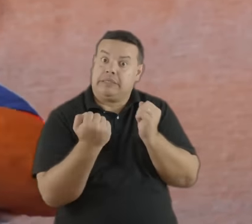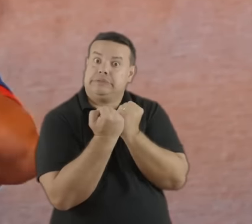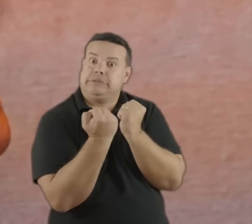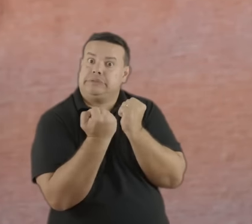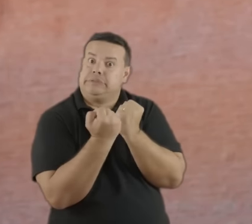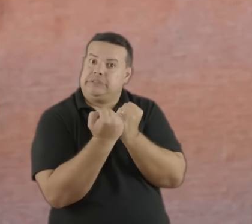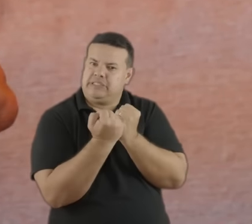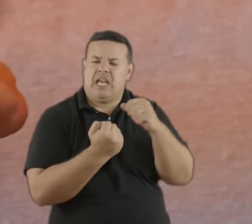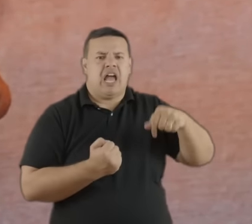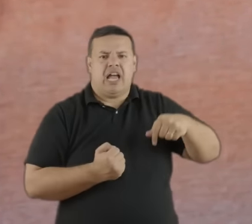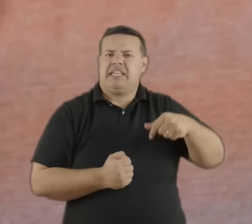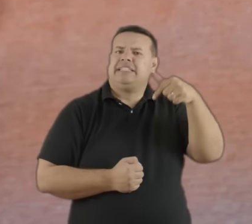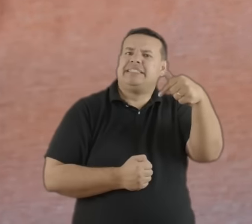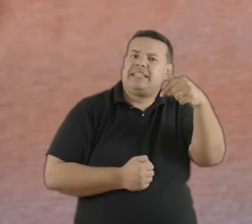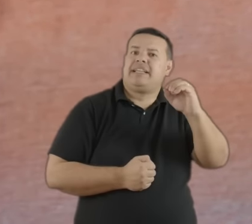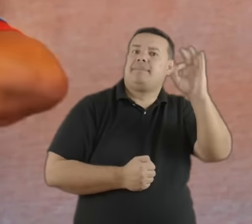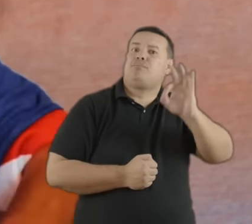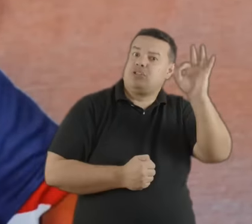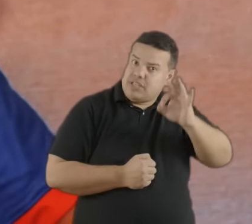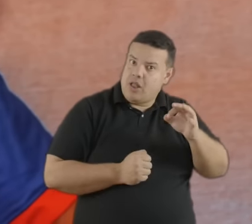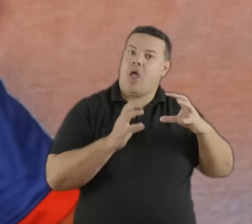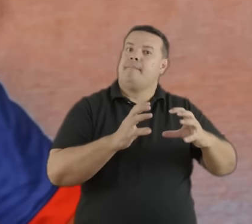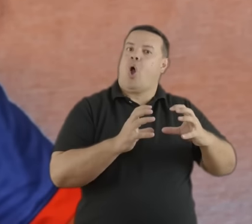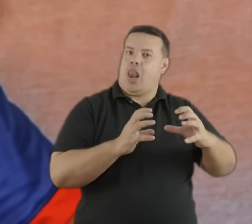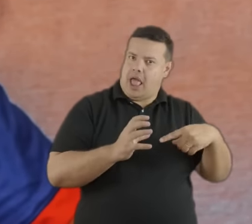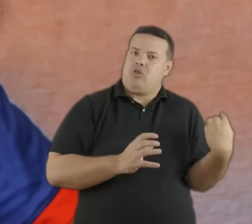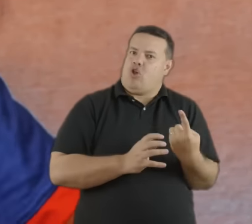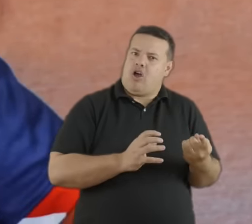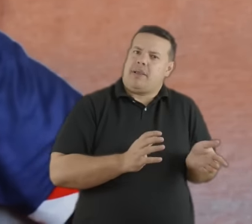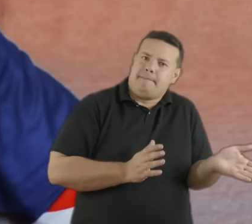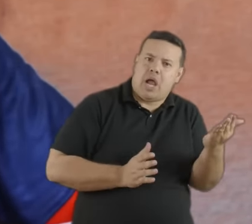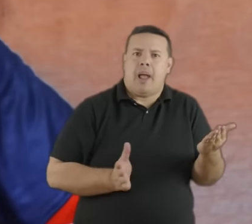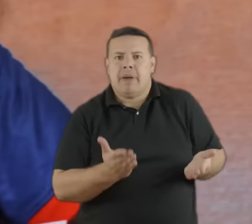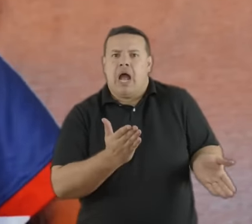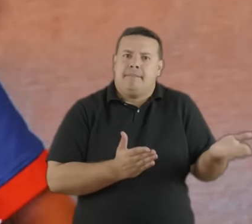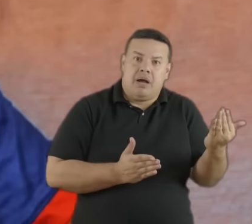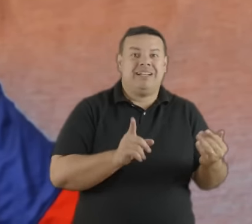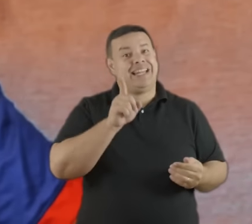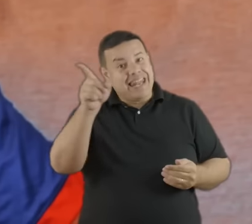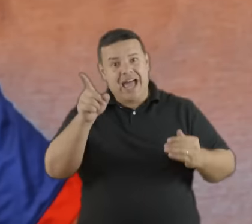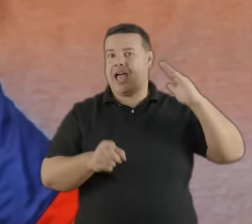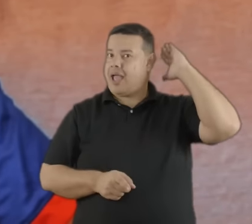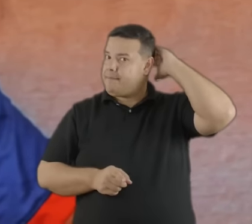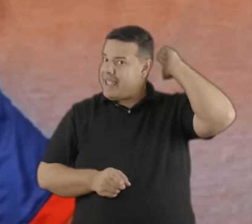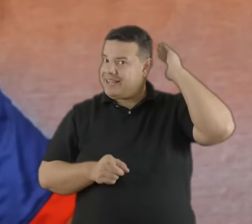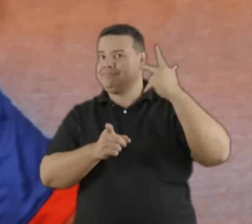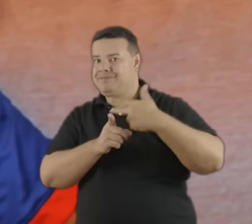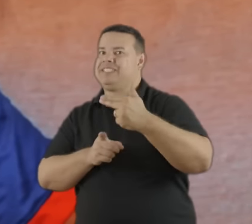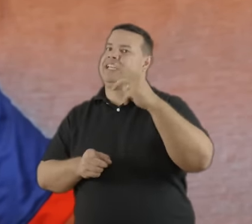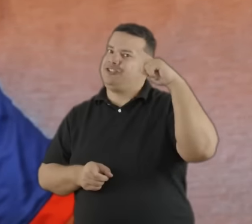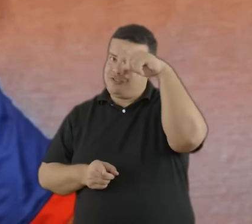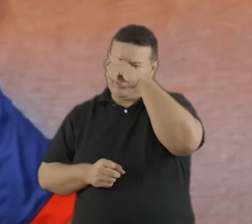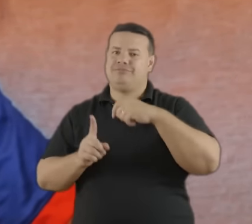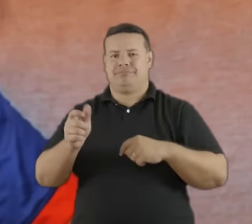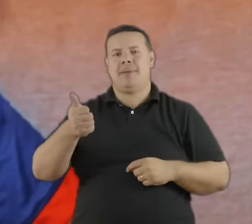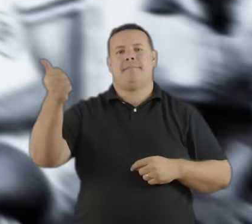bola da gente, na época, era 70% aqui. Mas lá, para ganhar pro Remo era difícil. Então eu achava o Remo